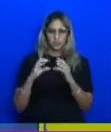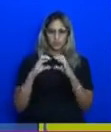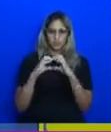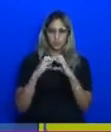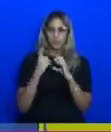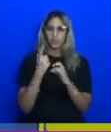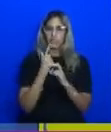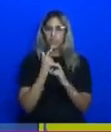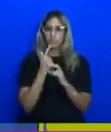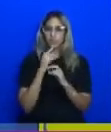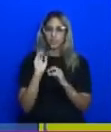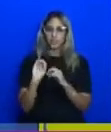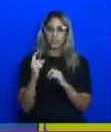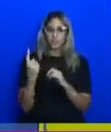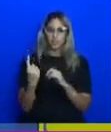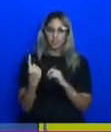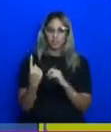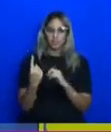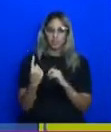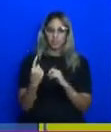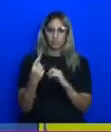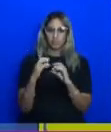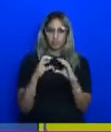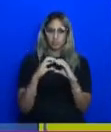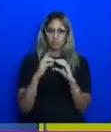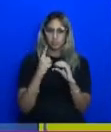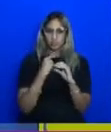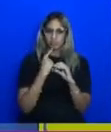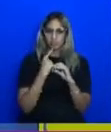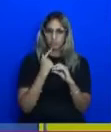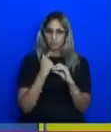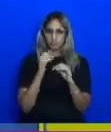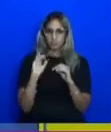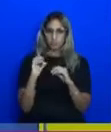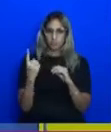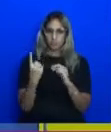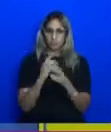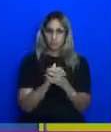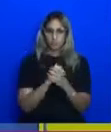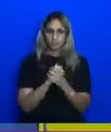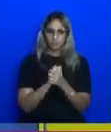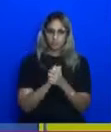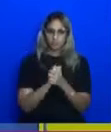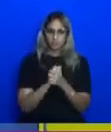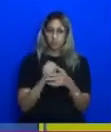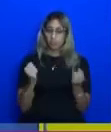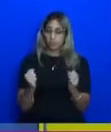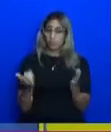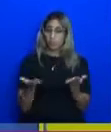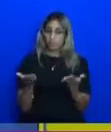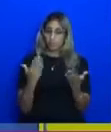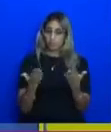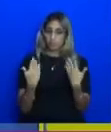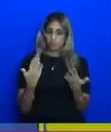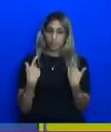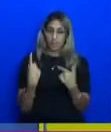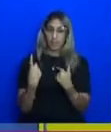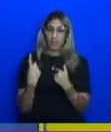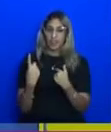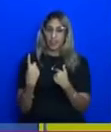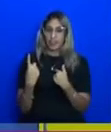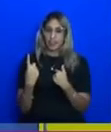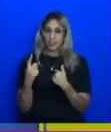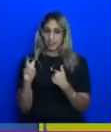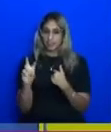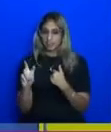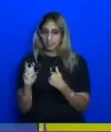Bola vermelha, 01. Vermelha número 01. E pode ser agora, hein? Vamos chamar o